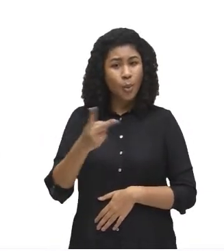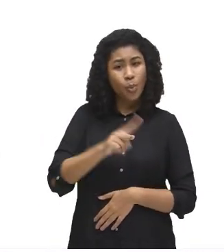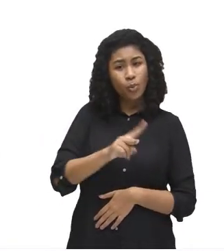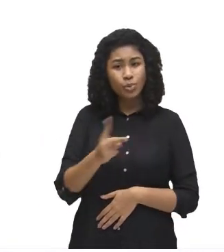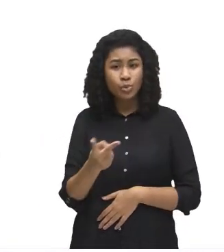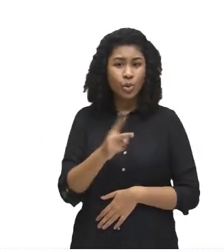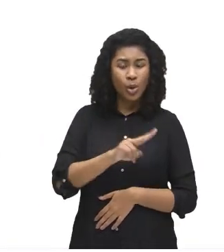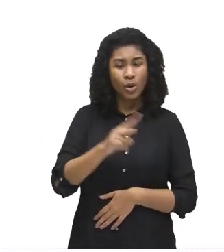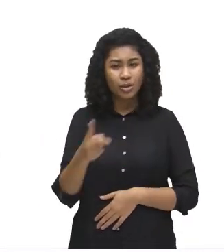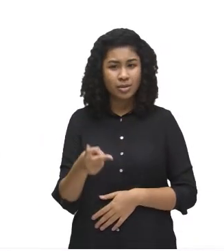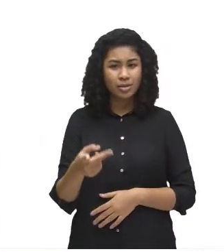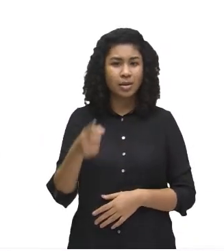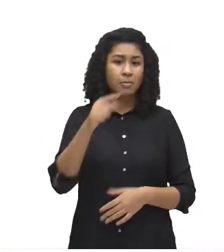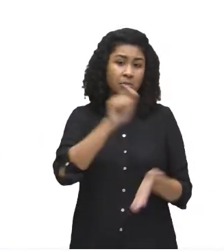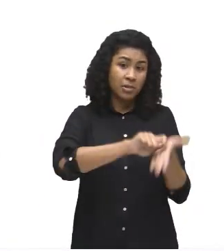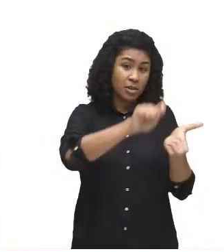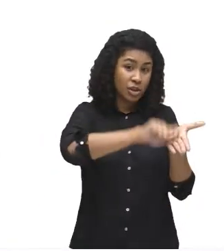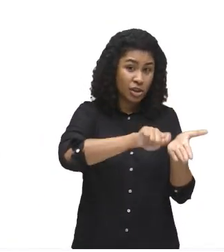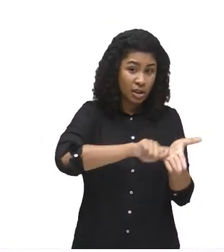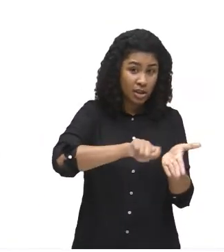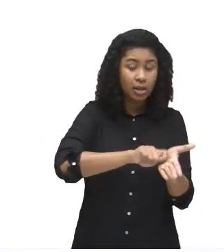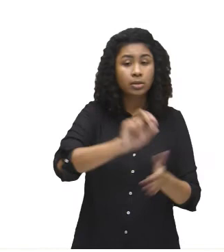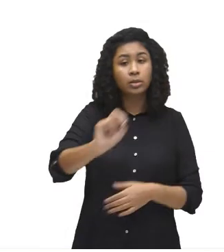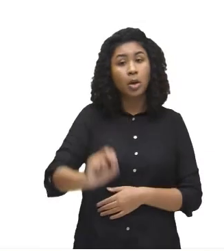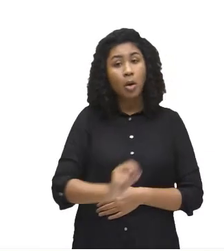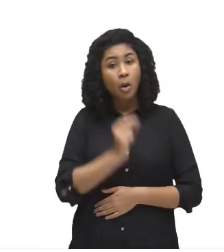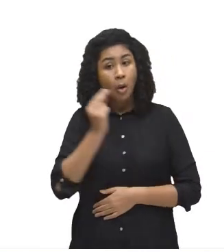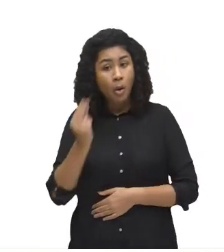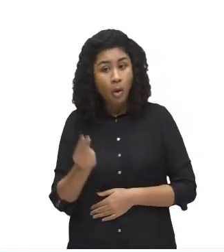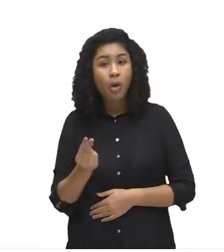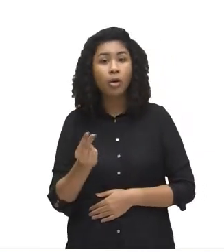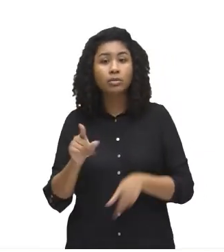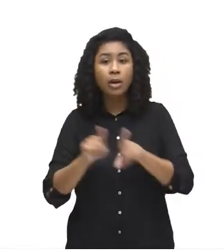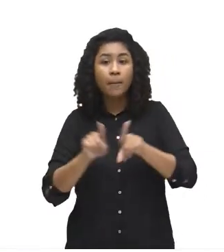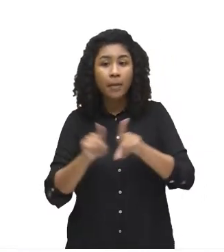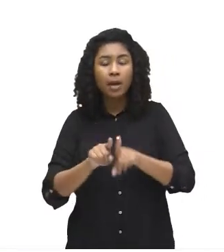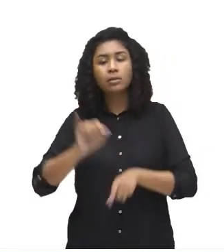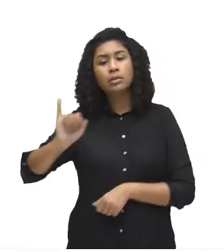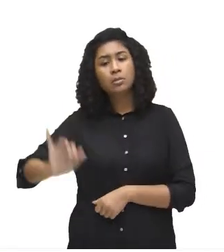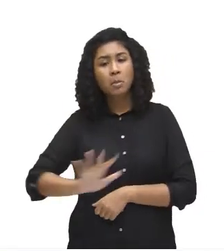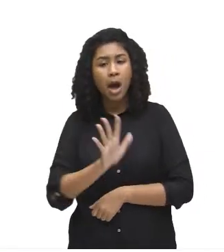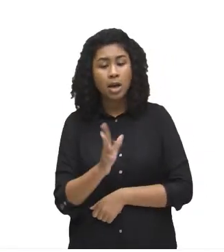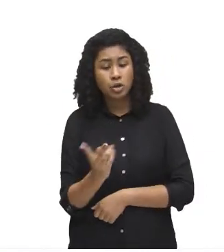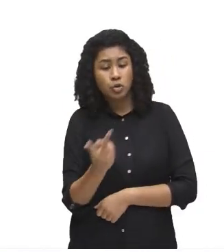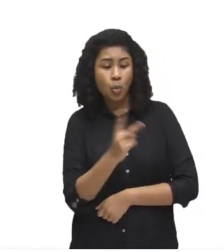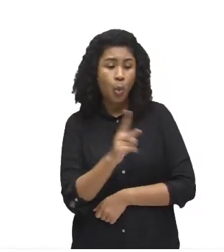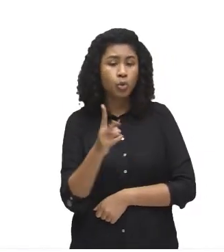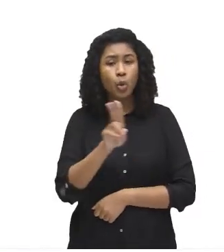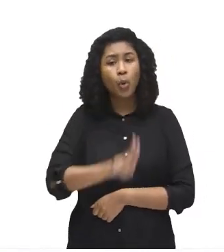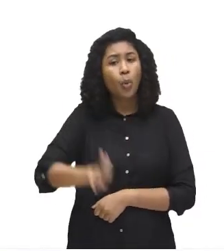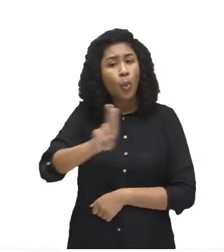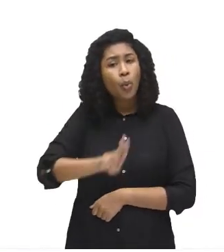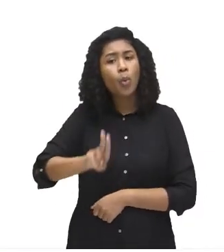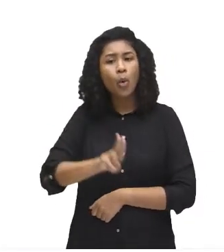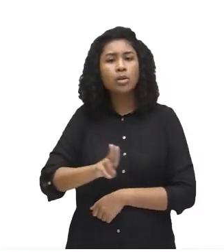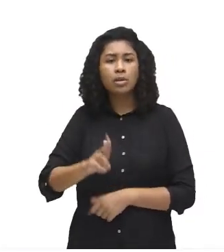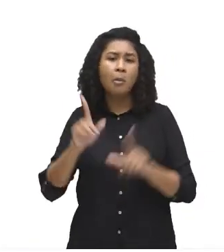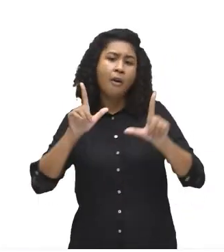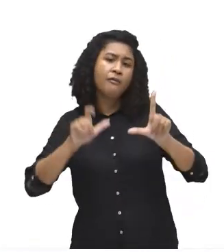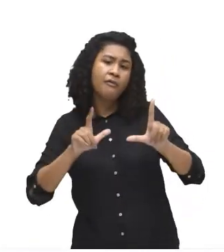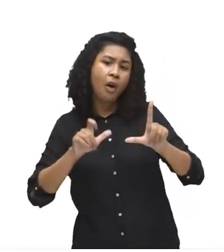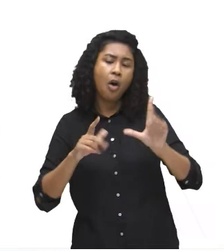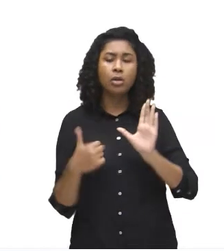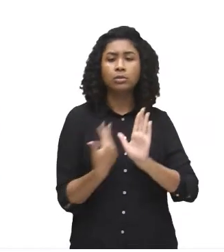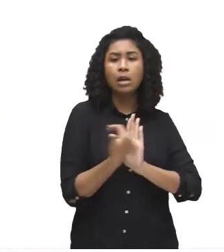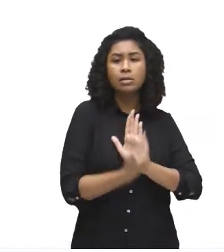uso tanto da escrita, como eu faço uso de uma imagem, por exemplo, de um desenho, de uma foto,